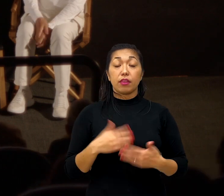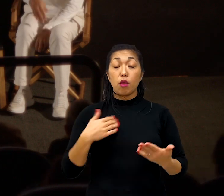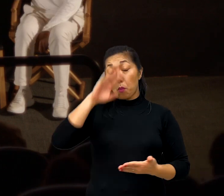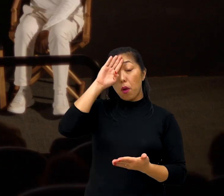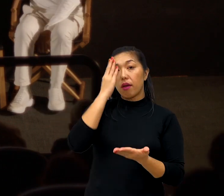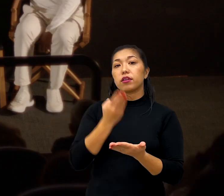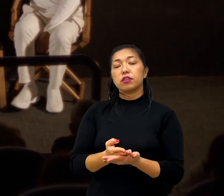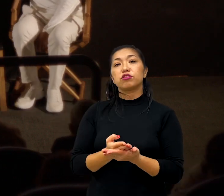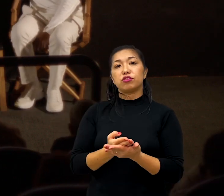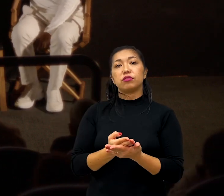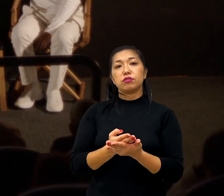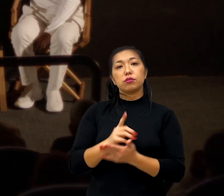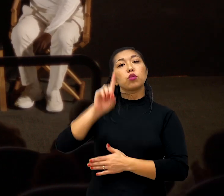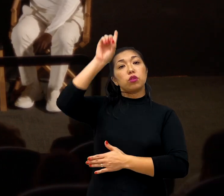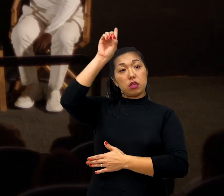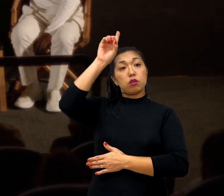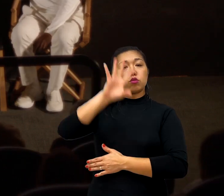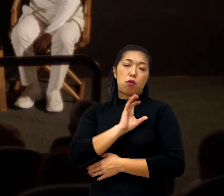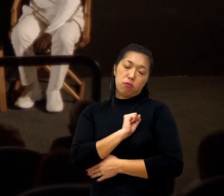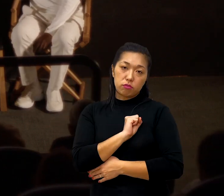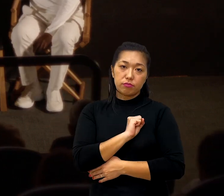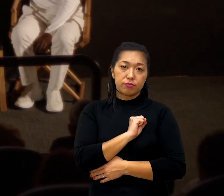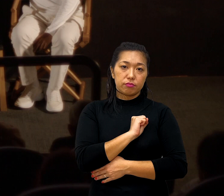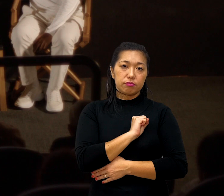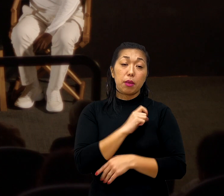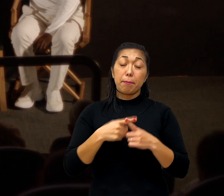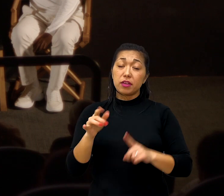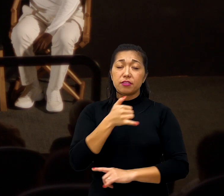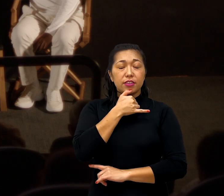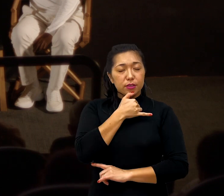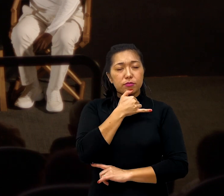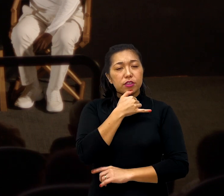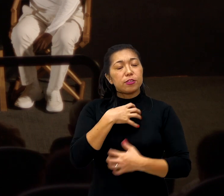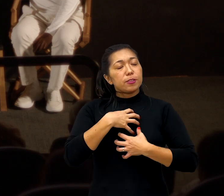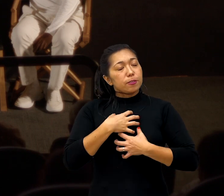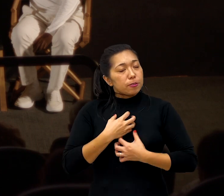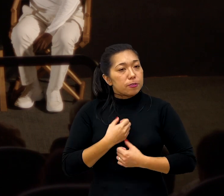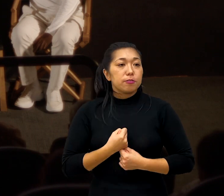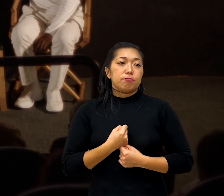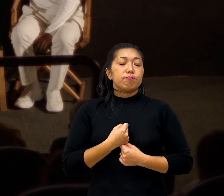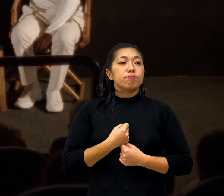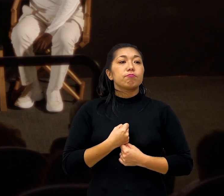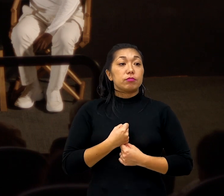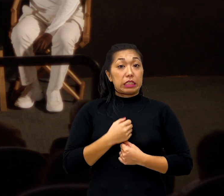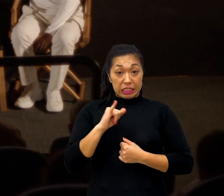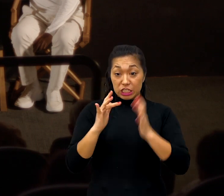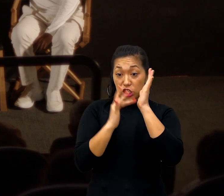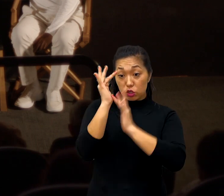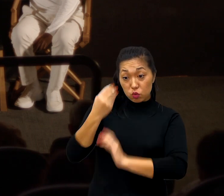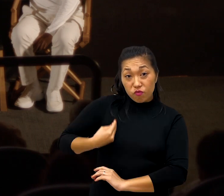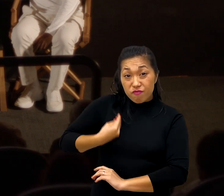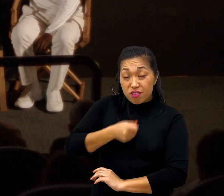Eu acredito muito num Deus do amor, sabe? E, infelizmente, corta meu coração saber que, se Jesus estivesse